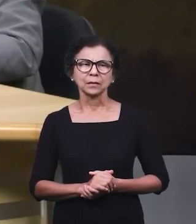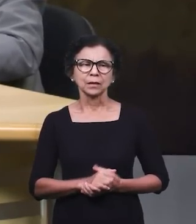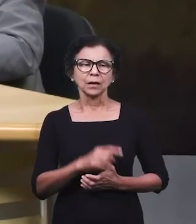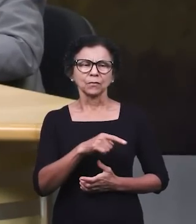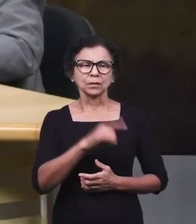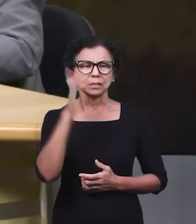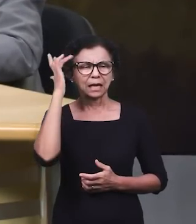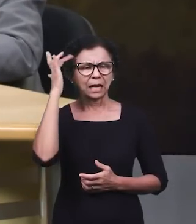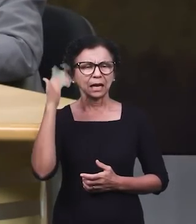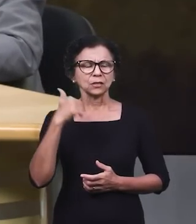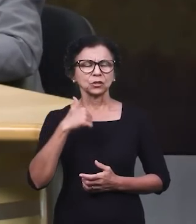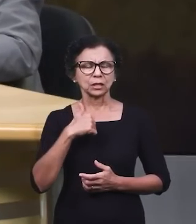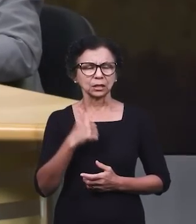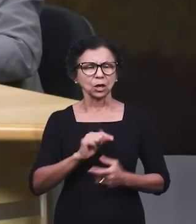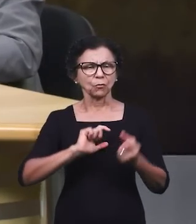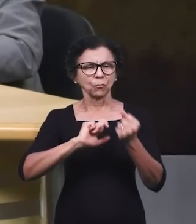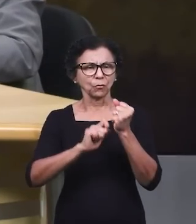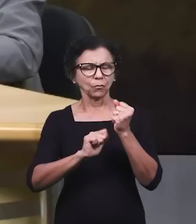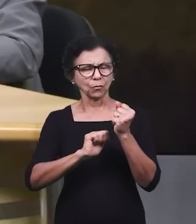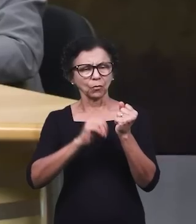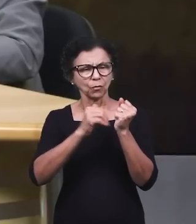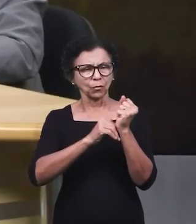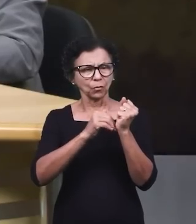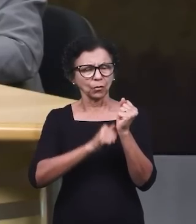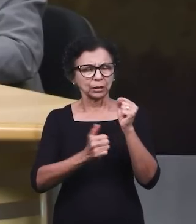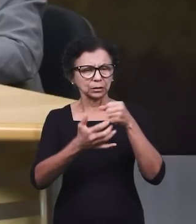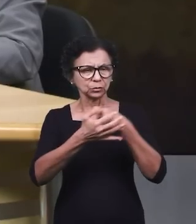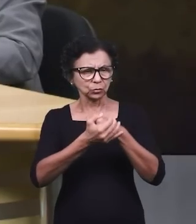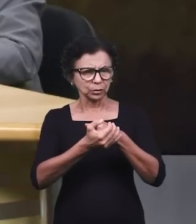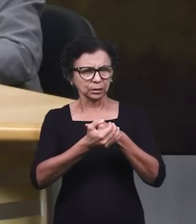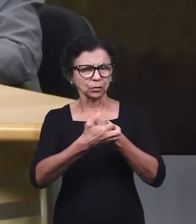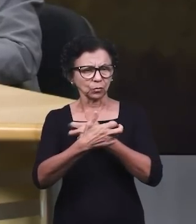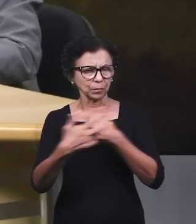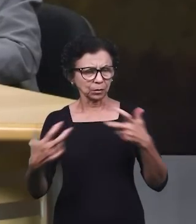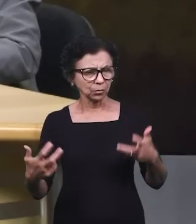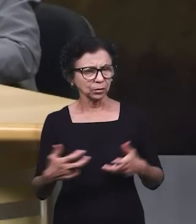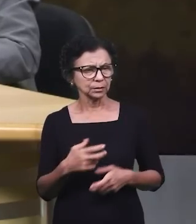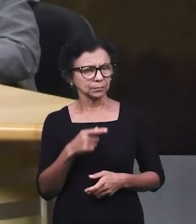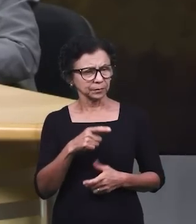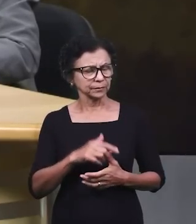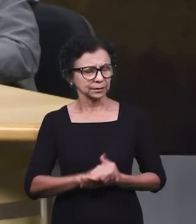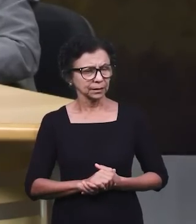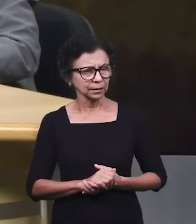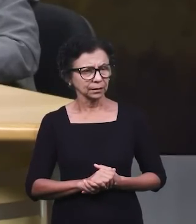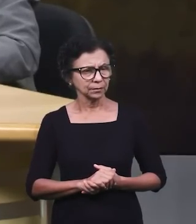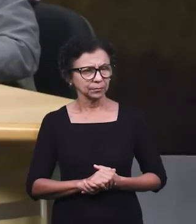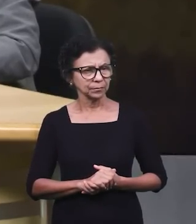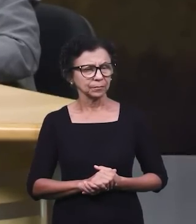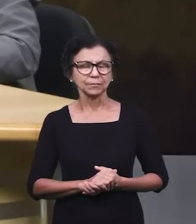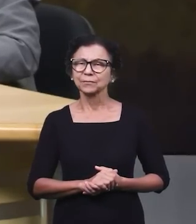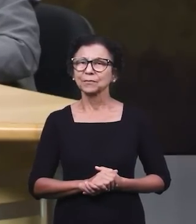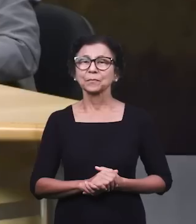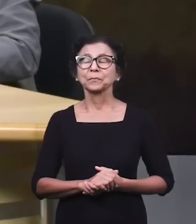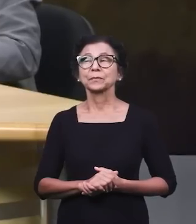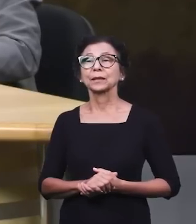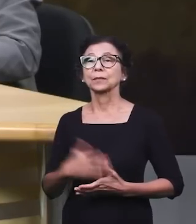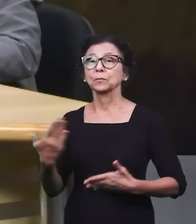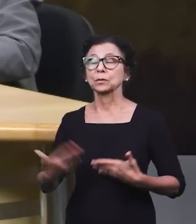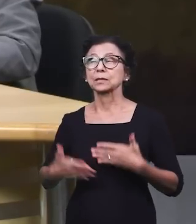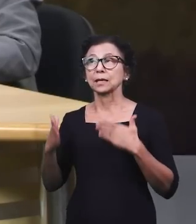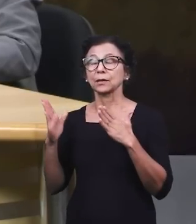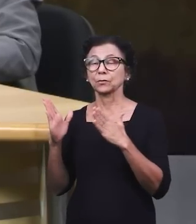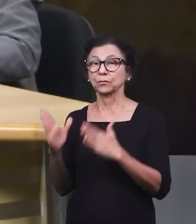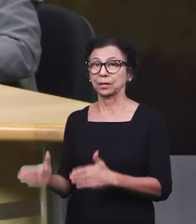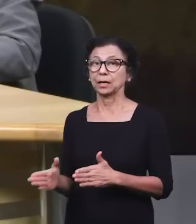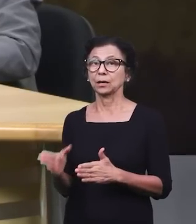oculto aos servos do Senhor, os fiéis, né? Aqueles que estão dispostos, porque ele já tinha demonstrado que ele estava disposto a obedecer,